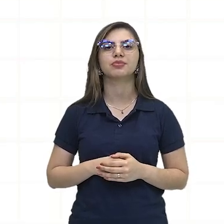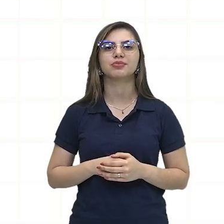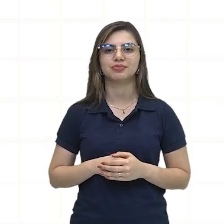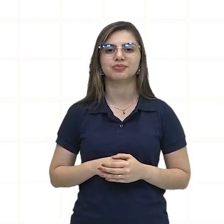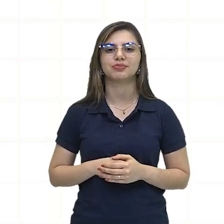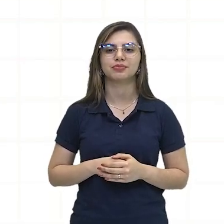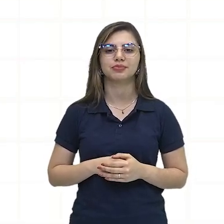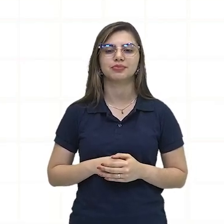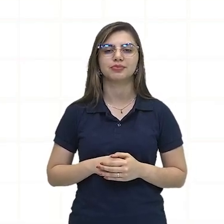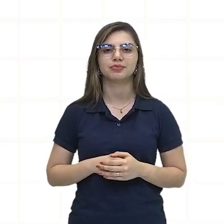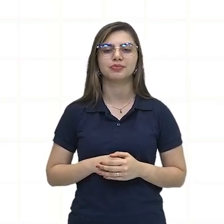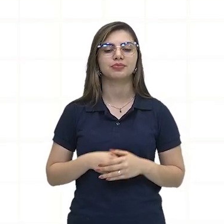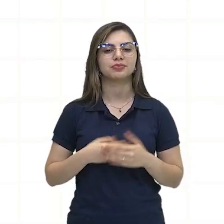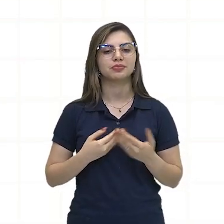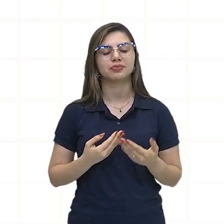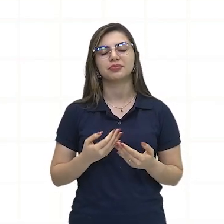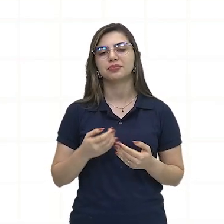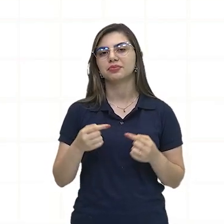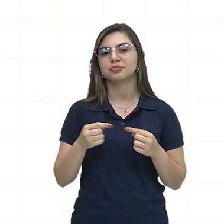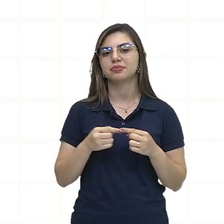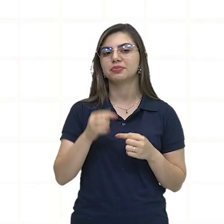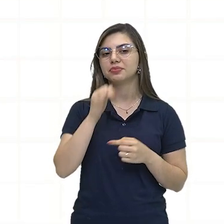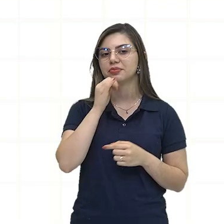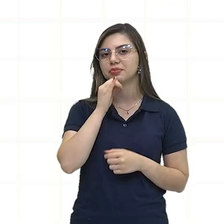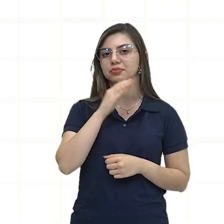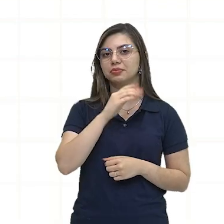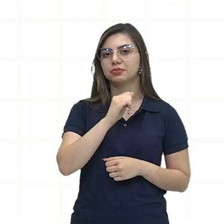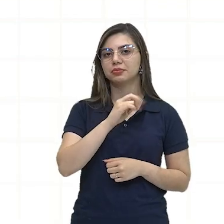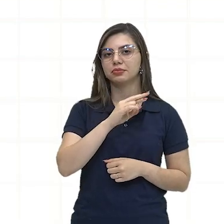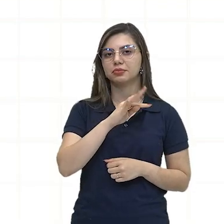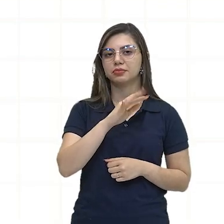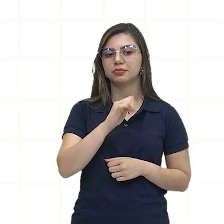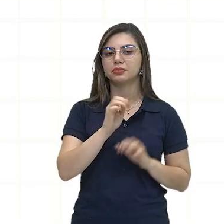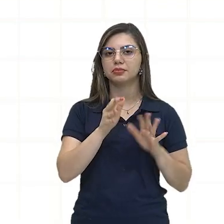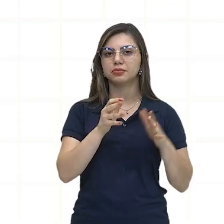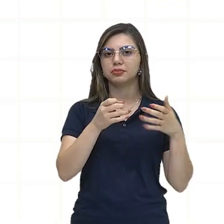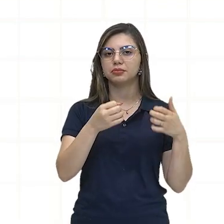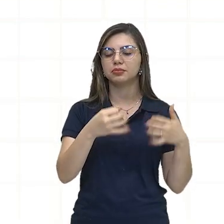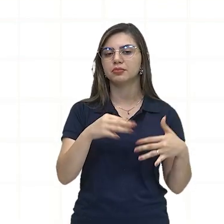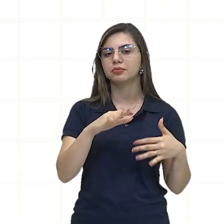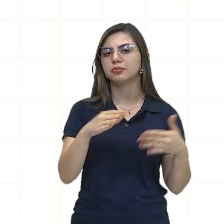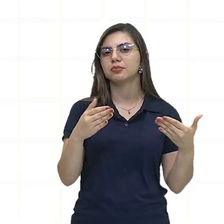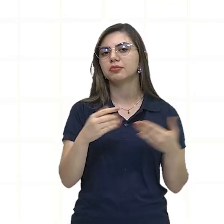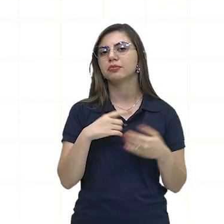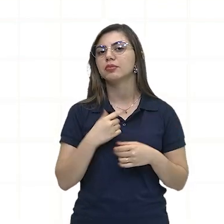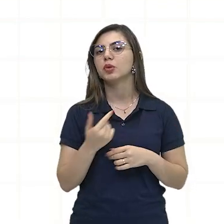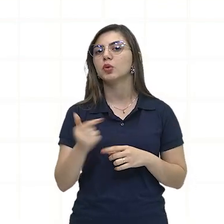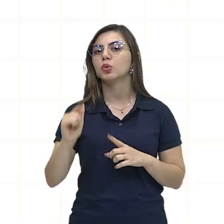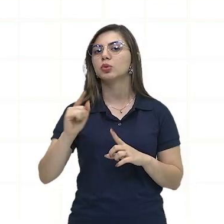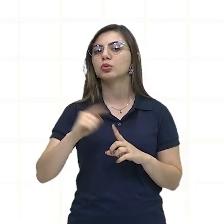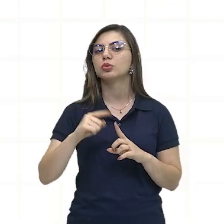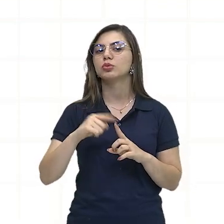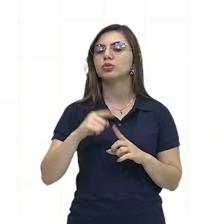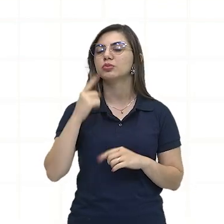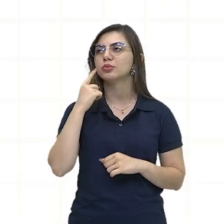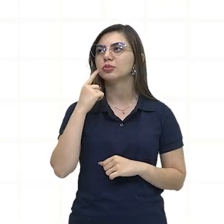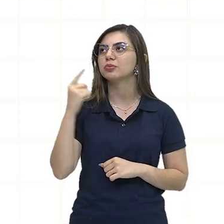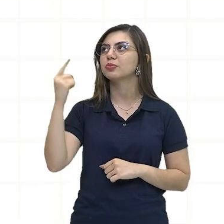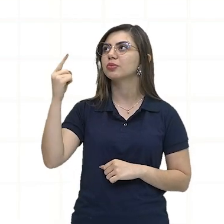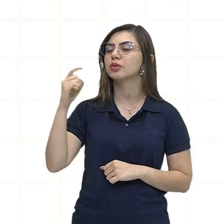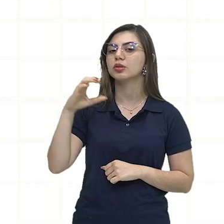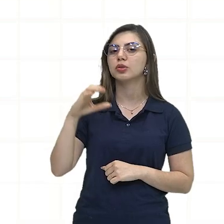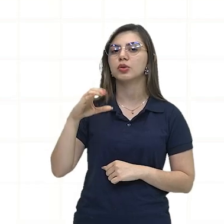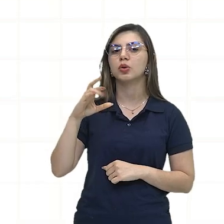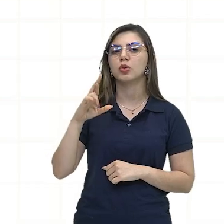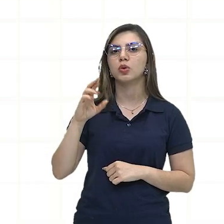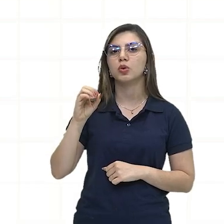foram os exemplos sobre cartas. Passamos agora a falar do croquis. Croquis é um desenho